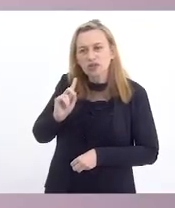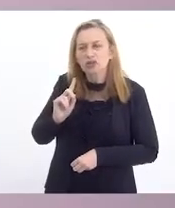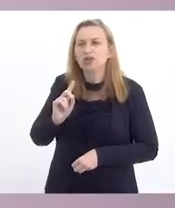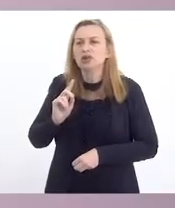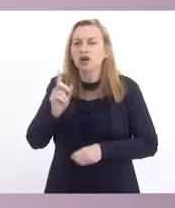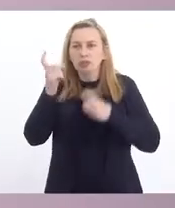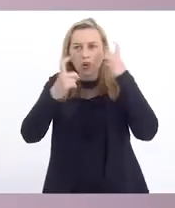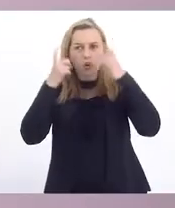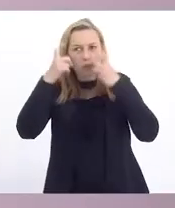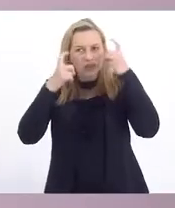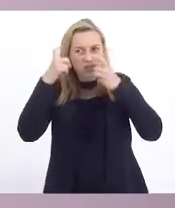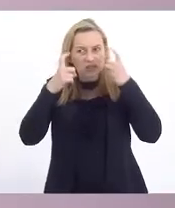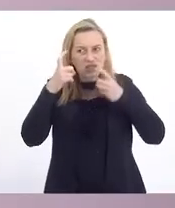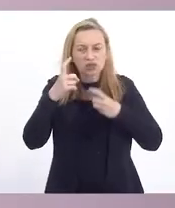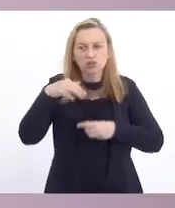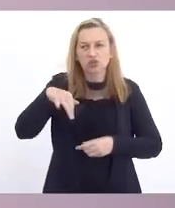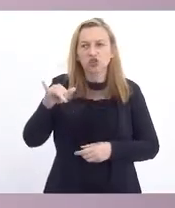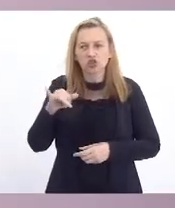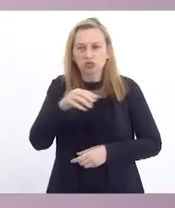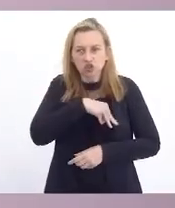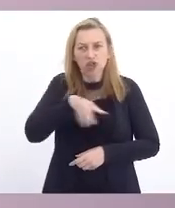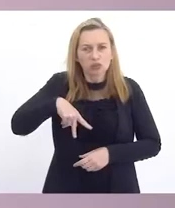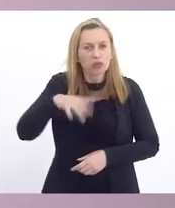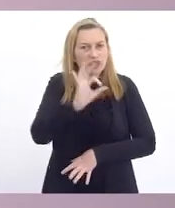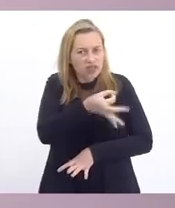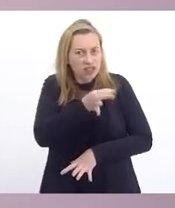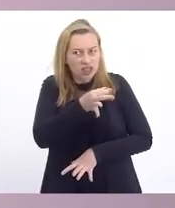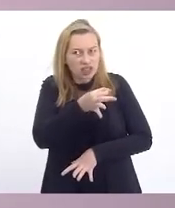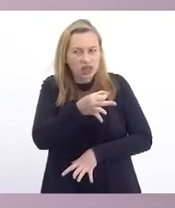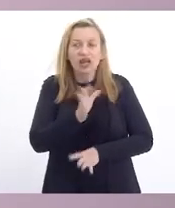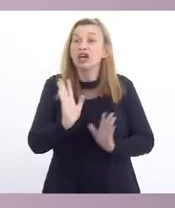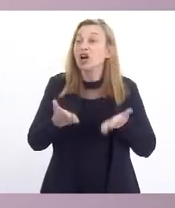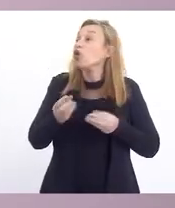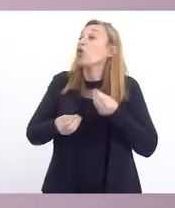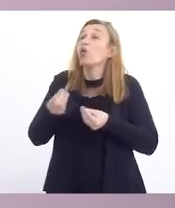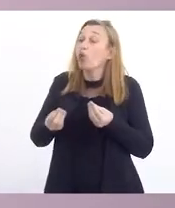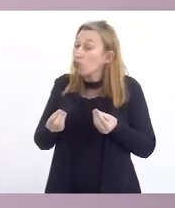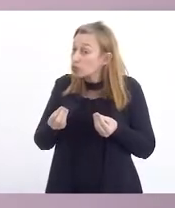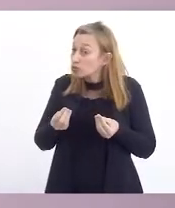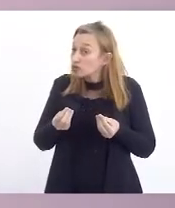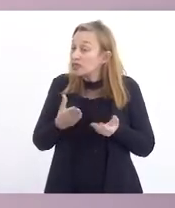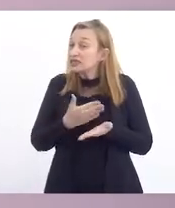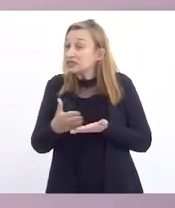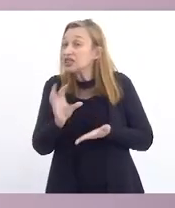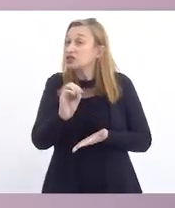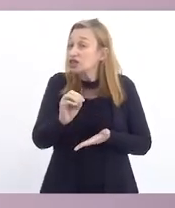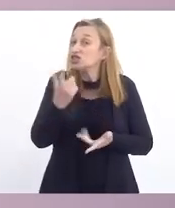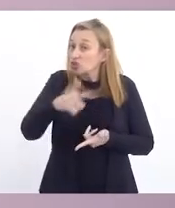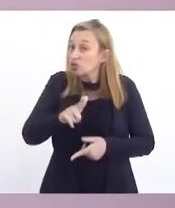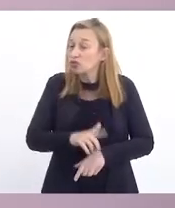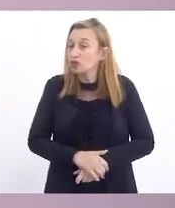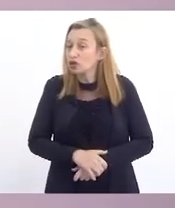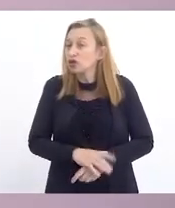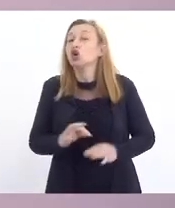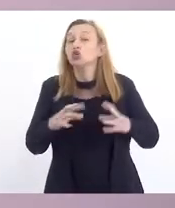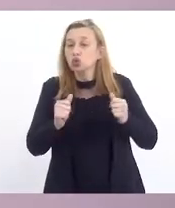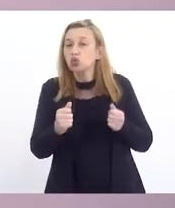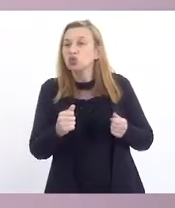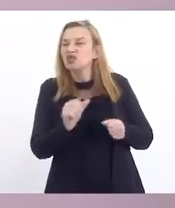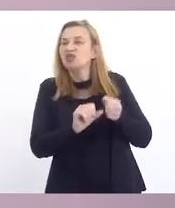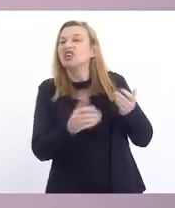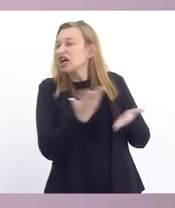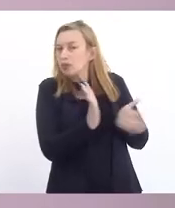a preocupação do Ministério Público é correta. Né? E agora, como é que vai ficar? Vai partir do zero novamente? Tudo que se fez vai se